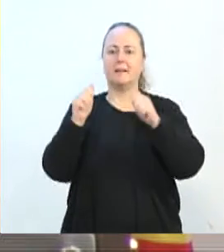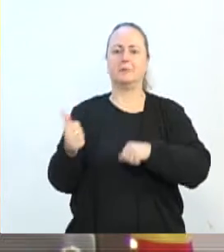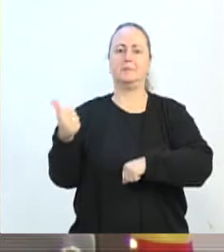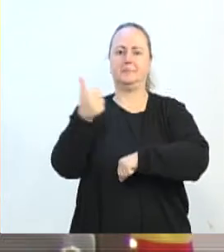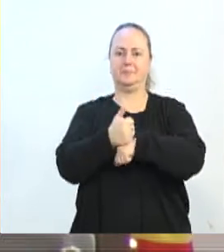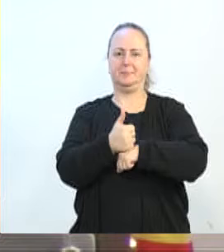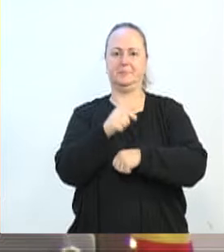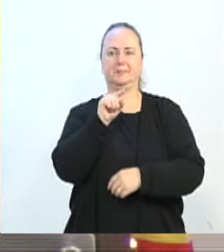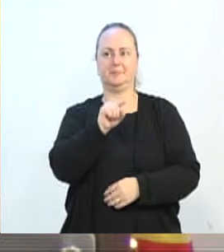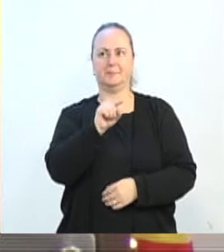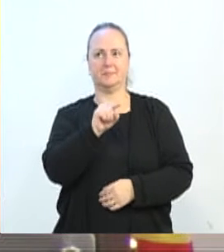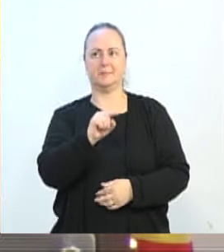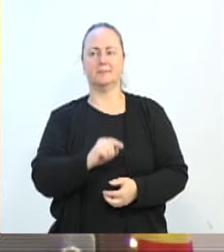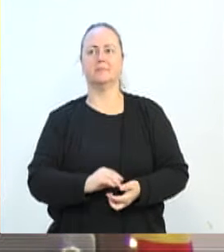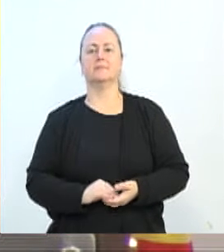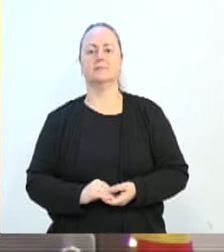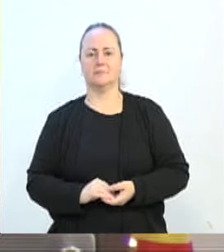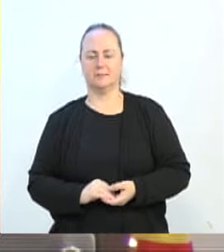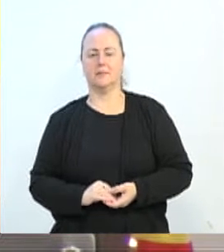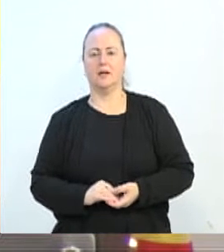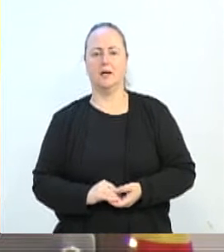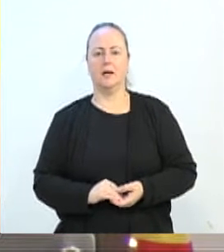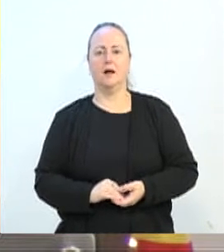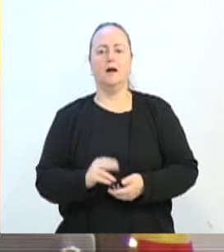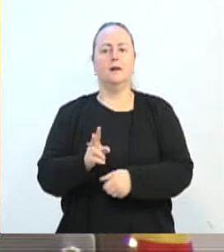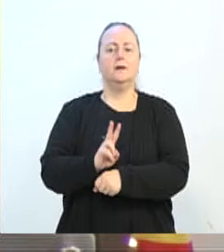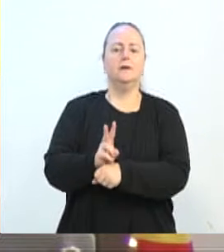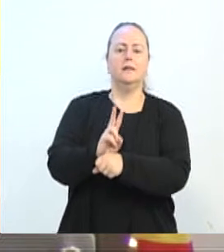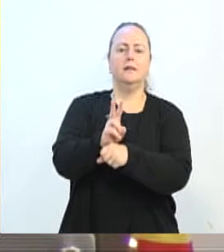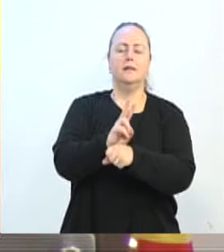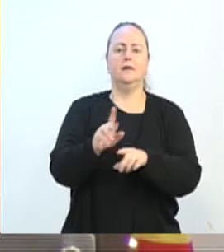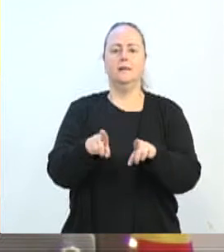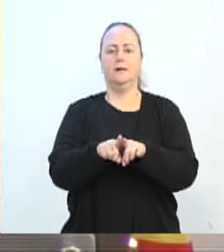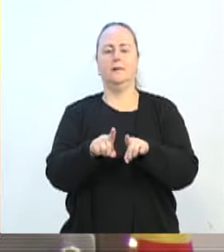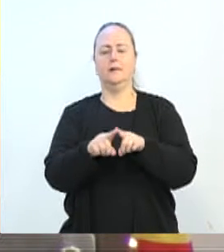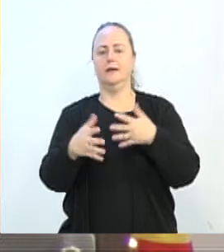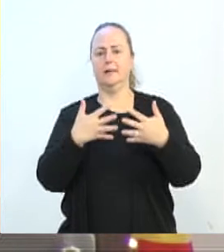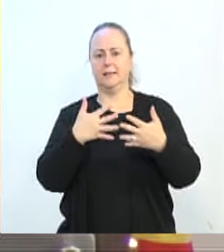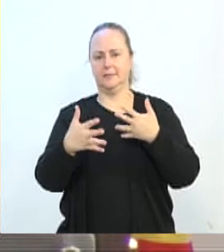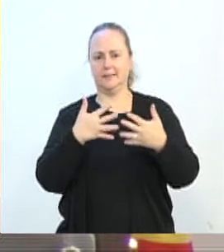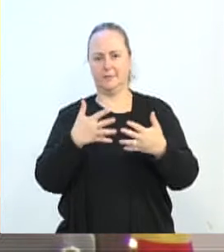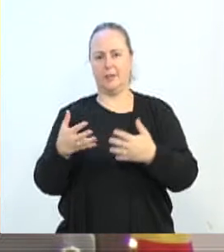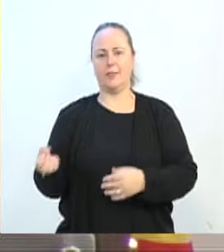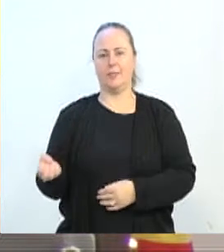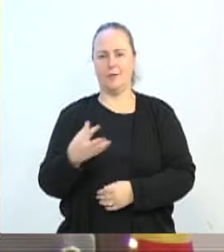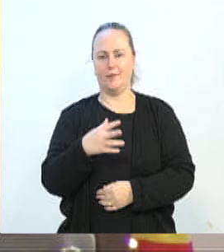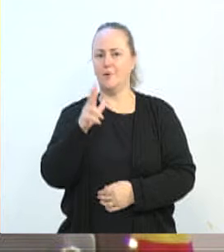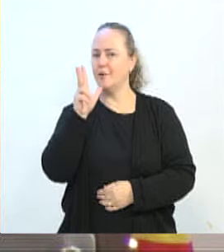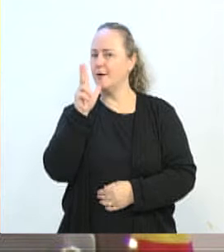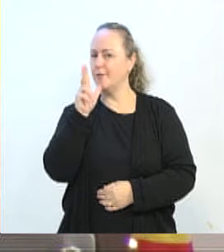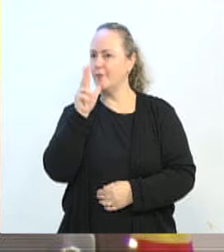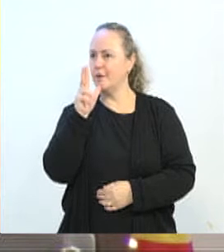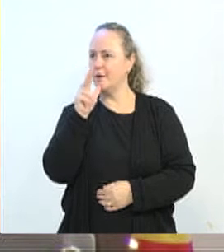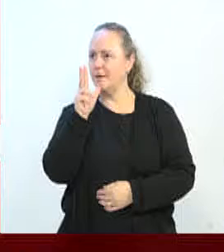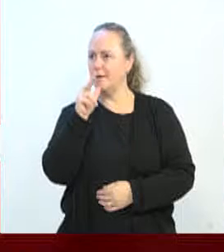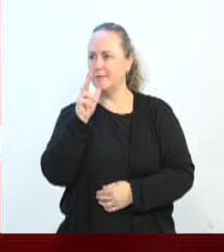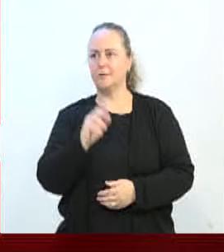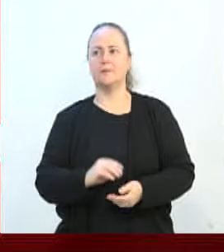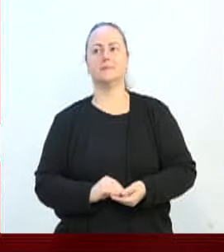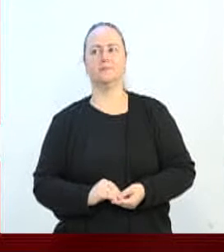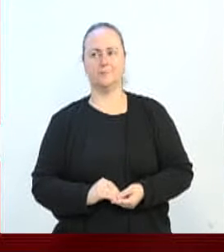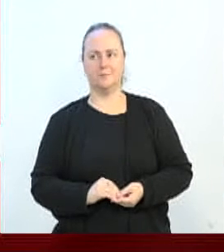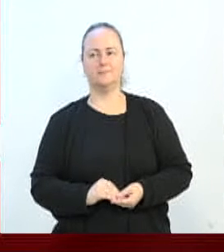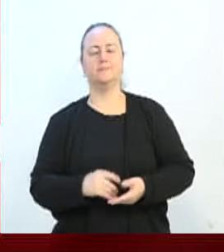ele era a sequência de Fato né as fotos nós estamos fiscalizando também o andamento das obras de terminar novo terminal do Água Verde que também incansavelmente